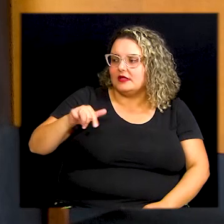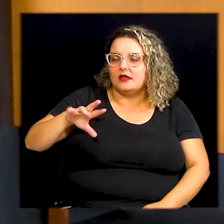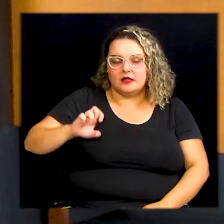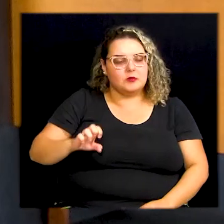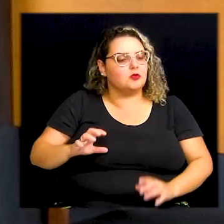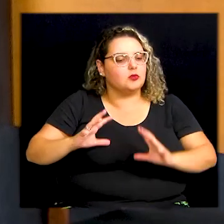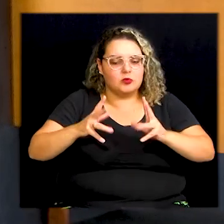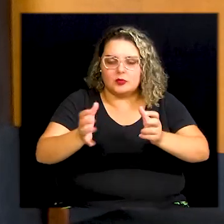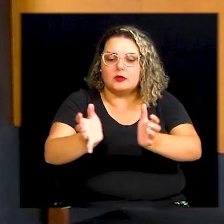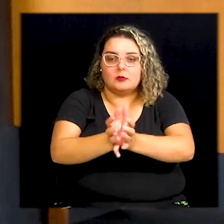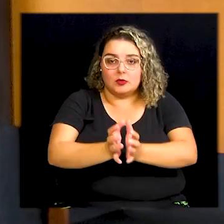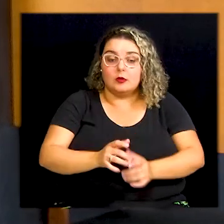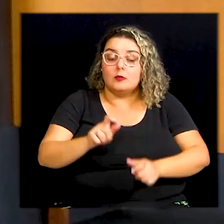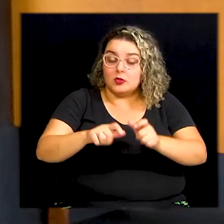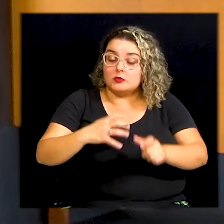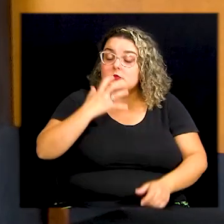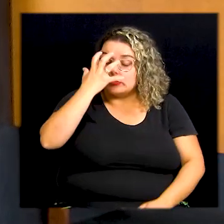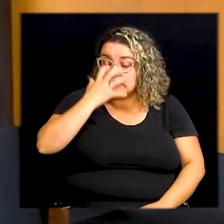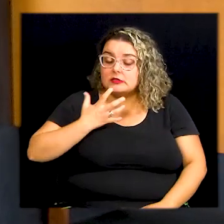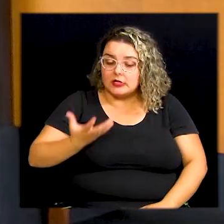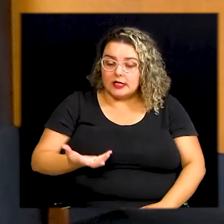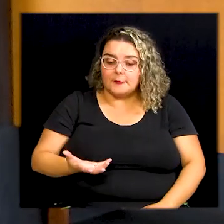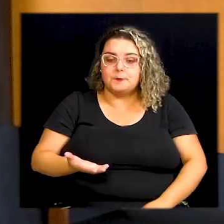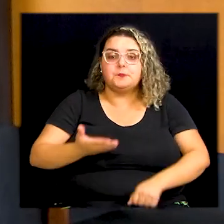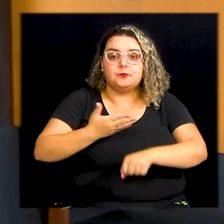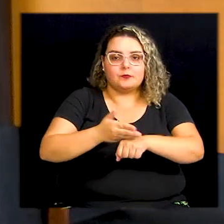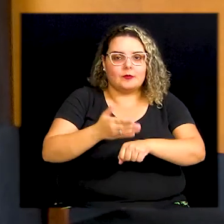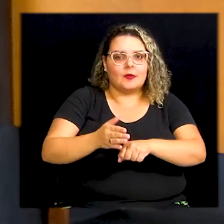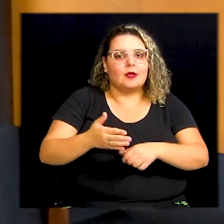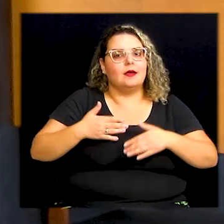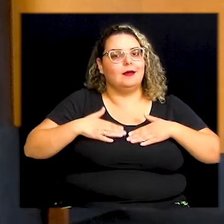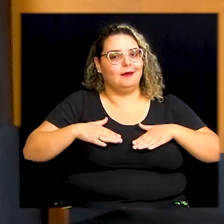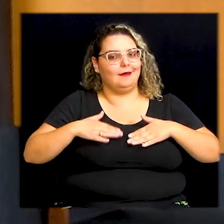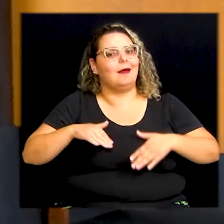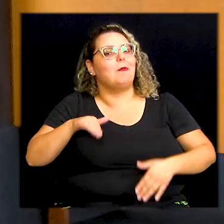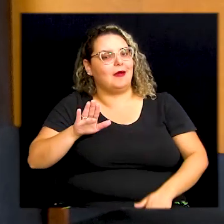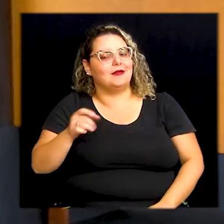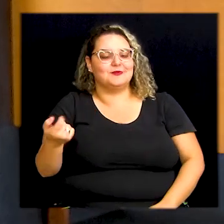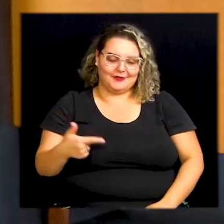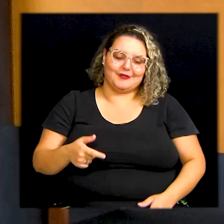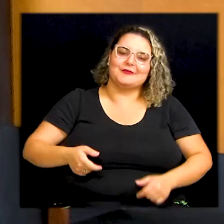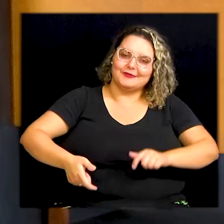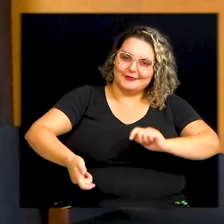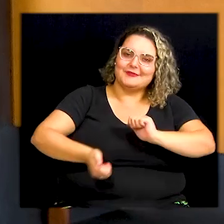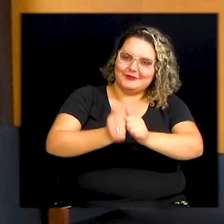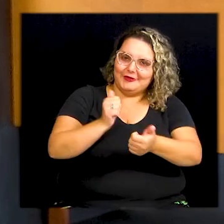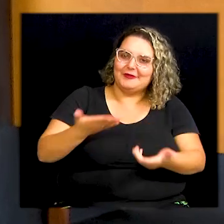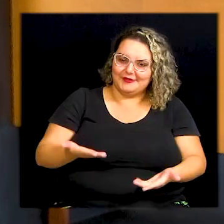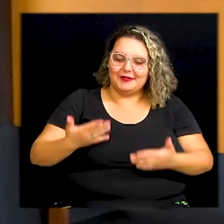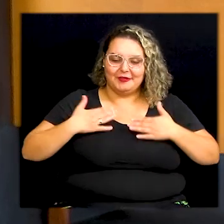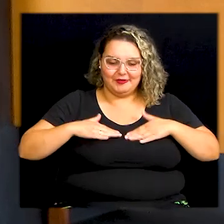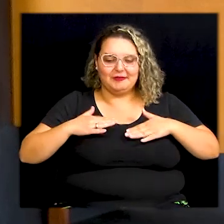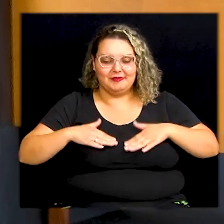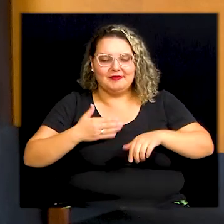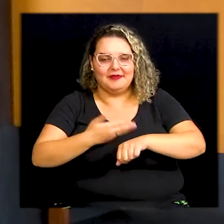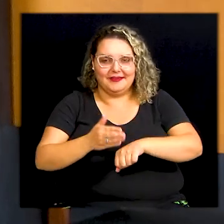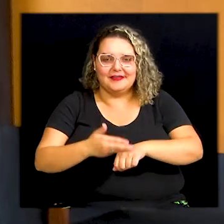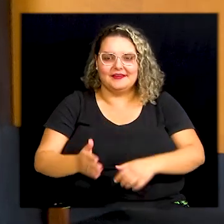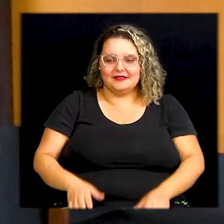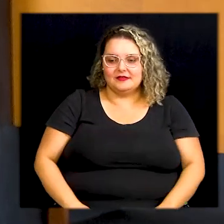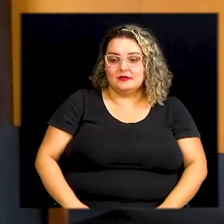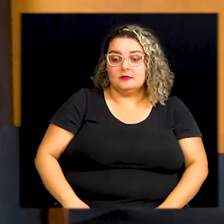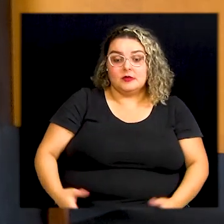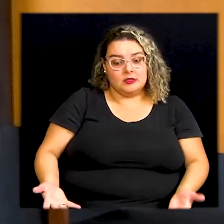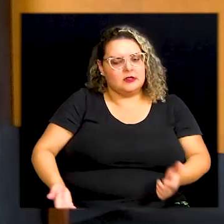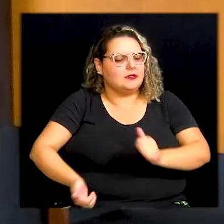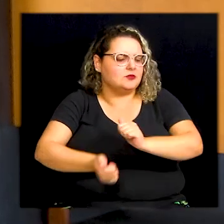a comissão técnica são pessoas sérias, mas no treino ele é um pouquinho mais calmo do que nos jogos. Okay. No treino ele é um pouquinho mais calmo. Mas no jogo também